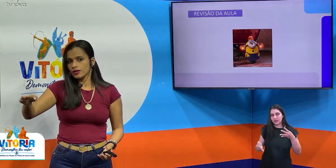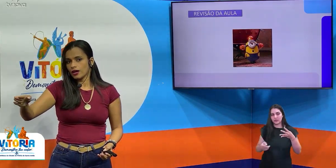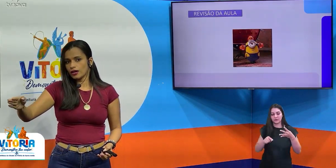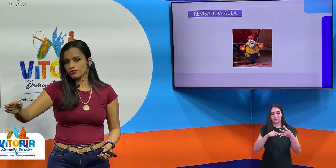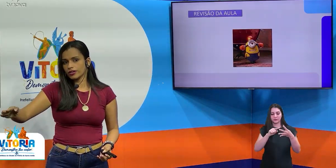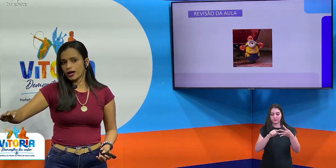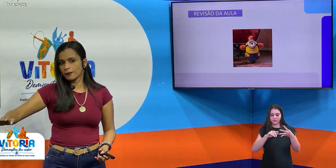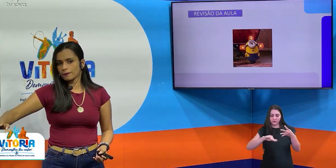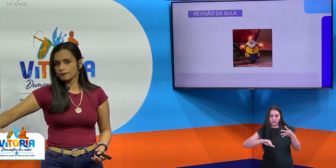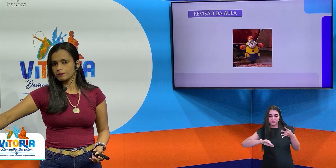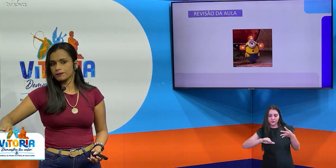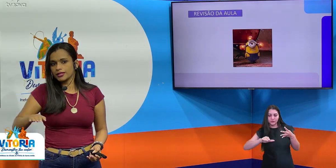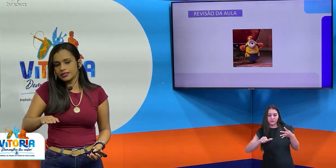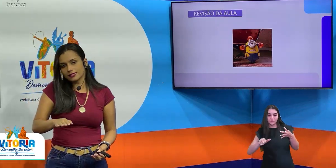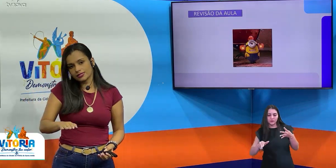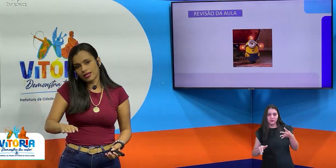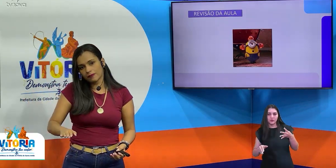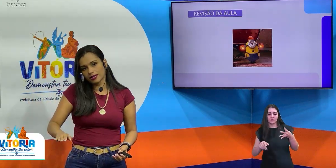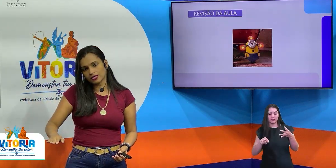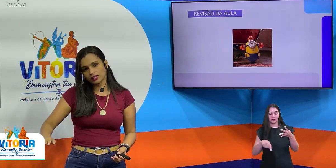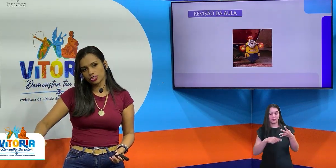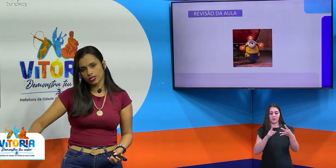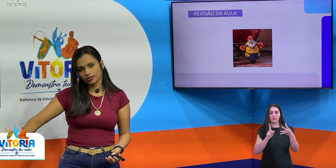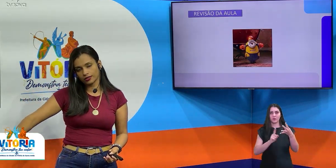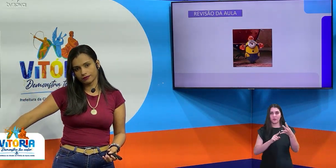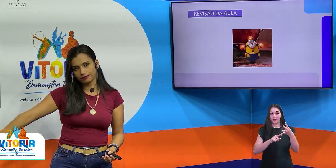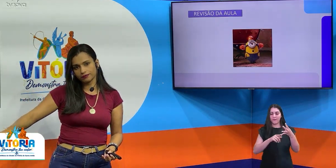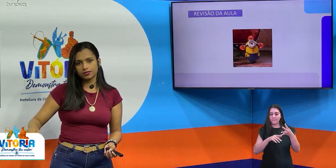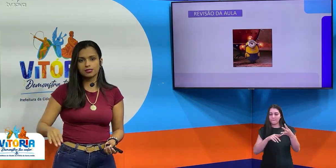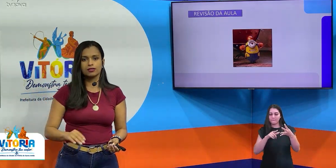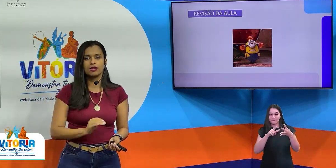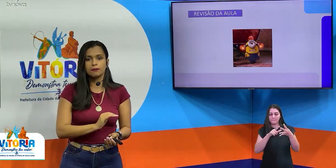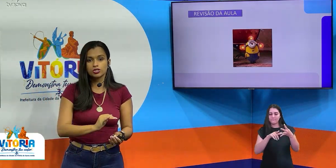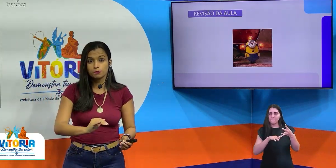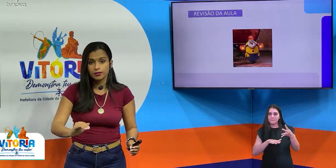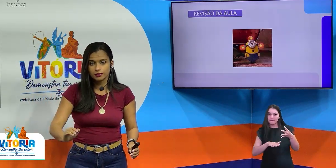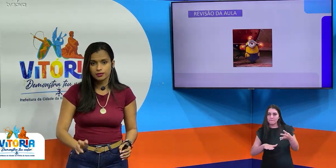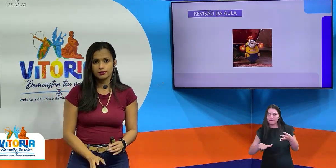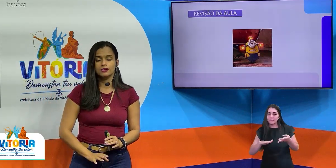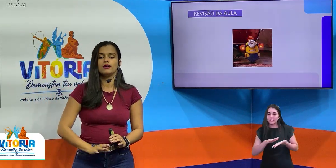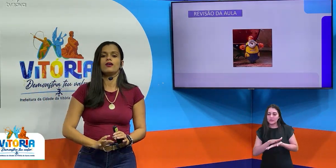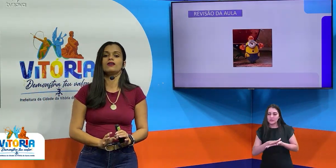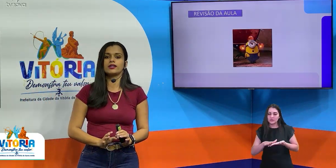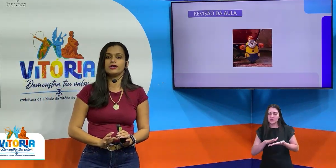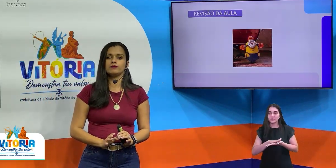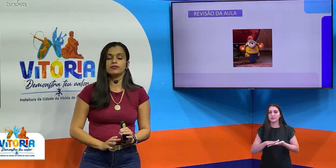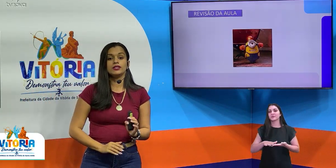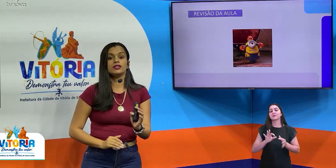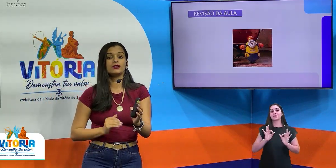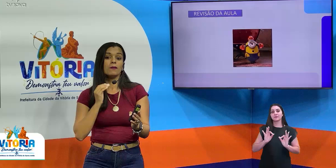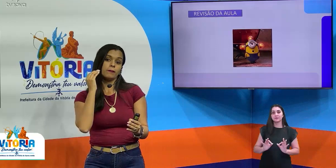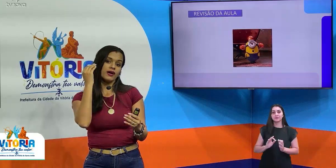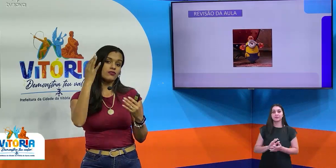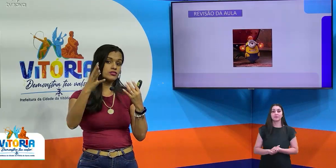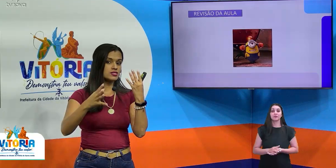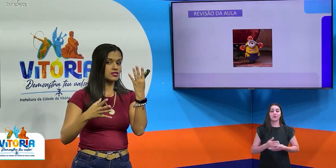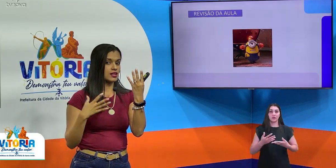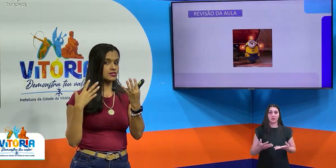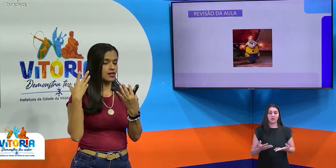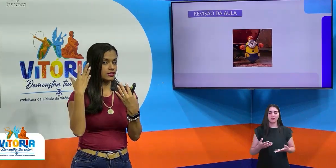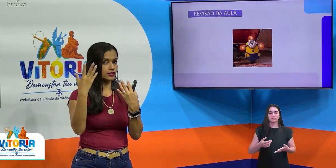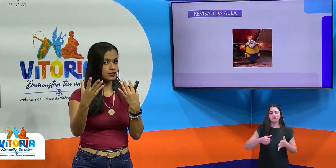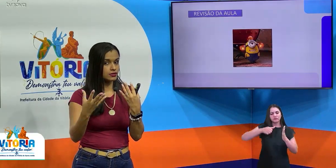depressão, aí vem a planície, que ela é mais rasteirinha, tá certo? Ela é mais plana. Ok, então, para